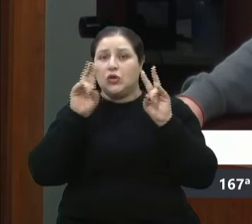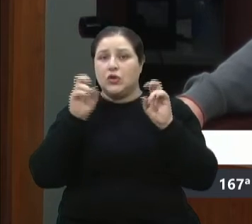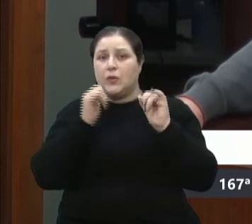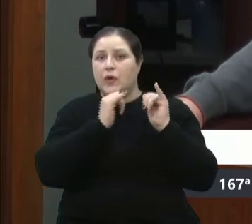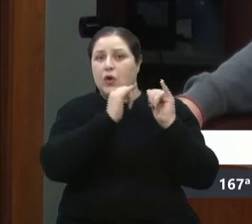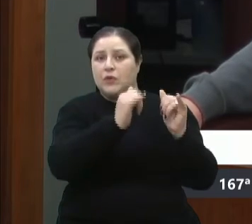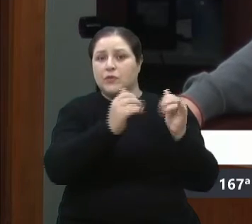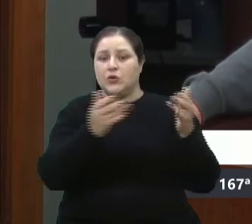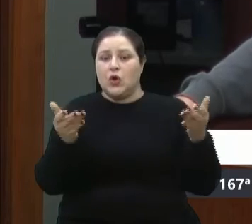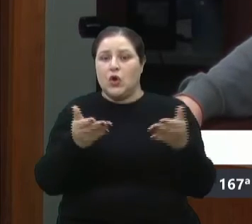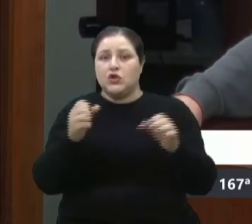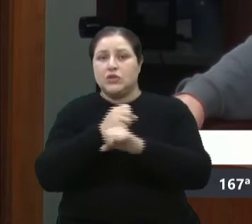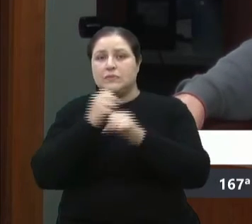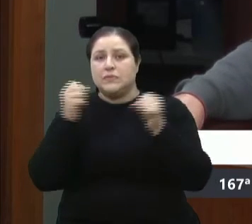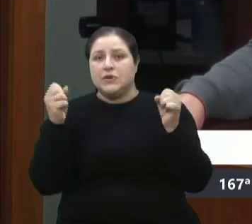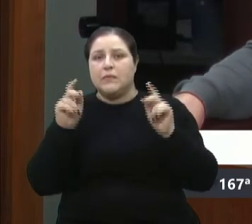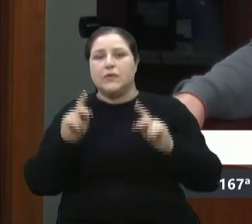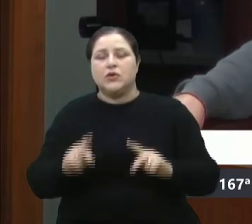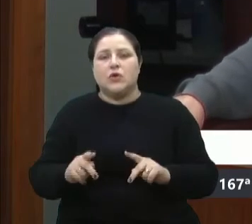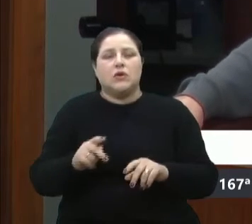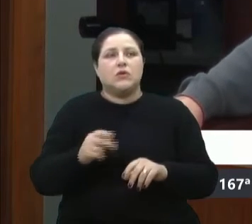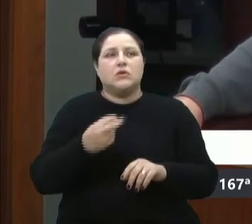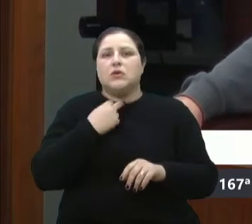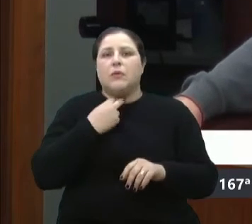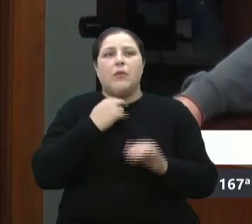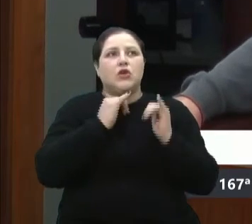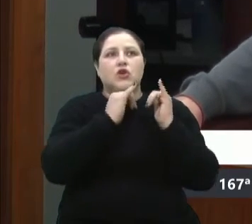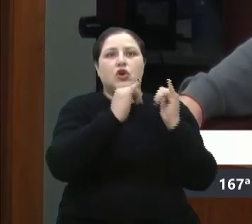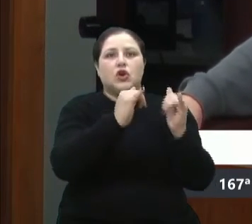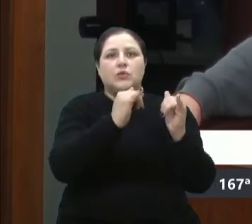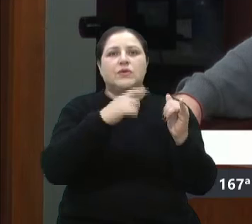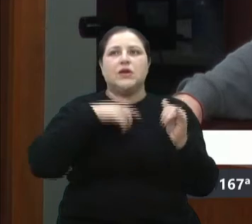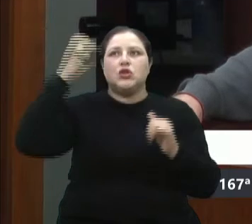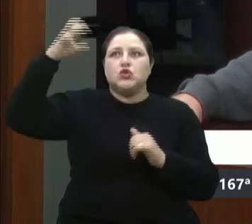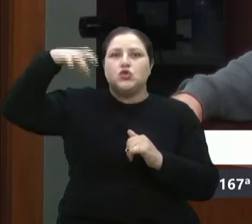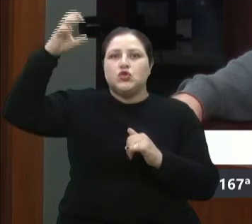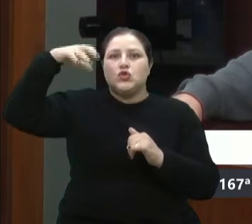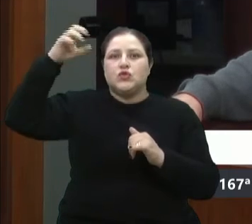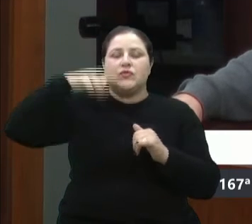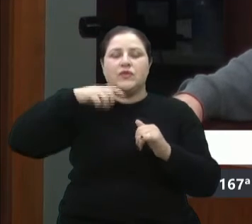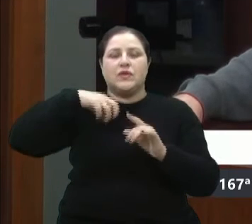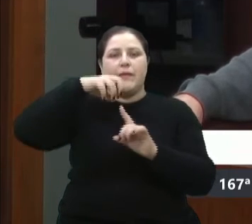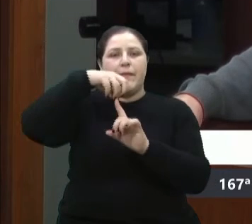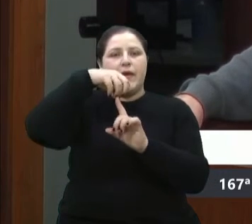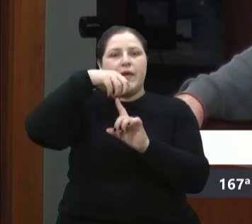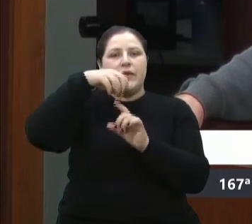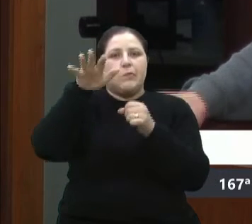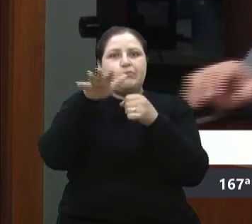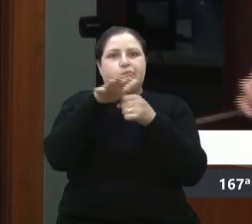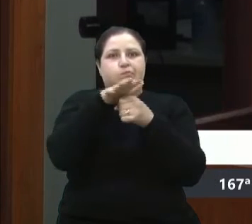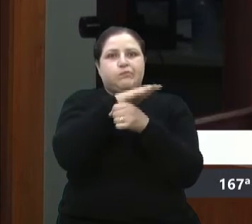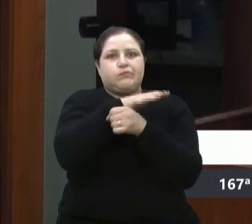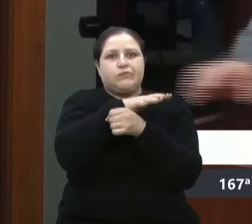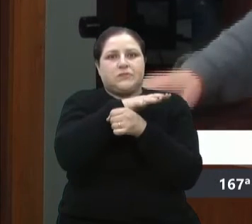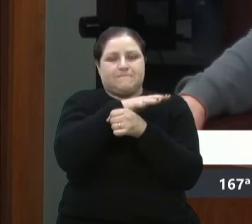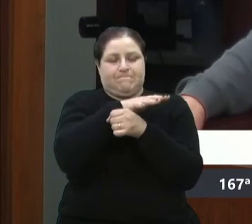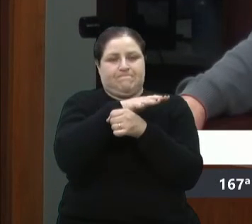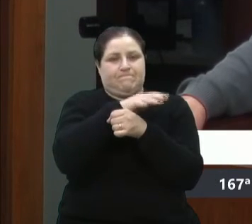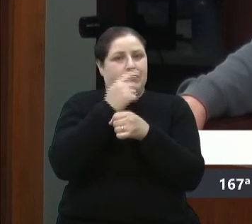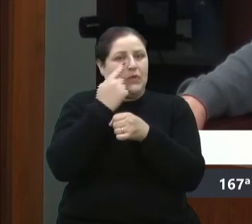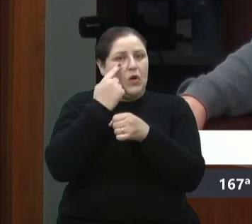manhã. As pessoas não podendo pegar ônibus, com chuva ficar na parada superlotado. Bom, eu vejo que se tem como fazer